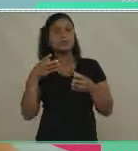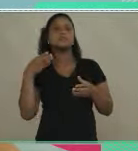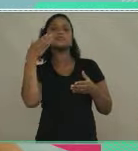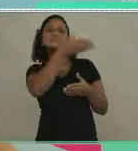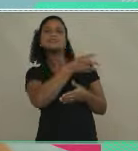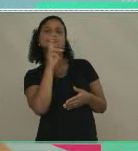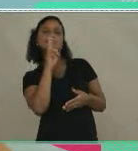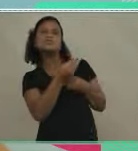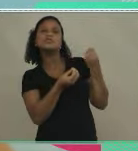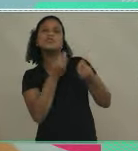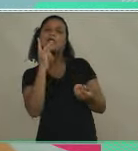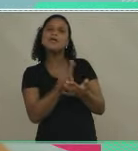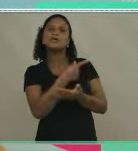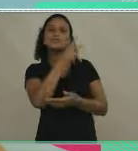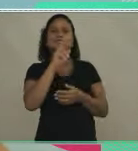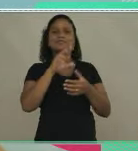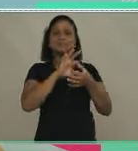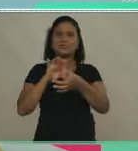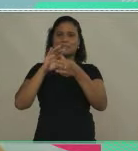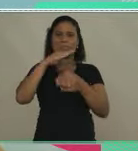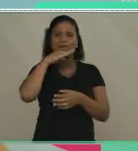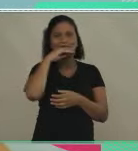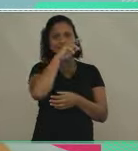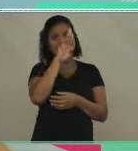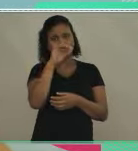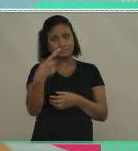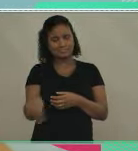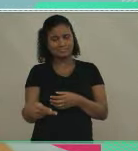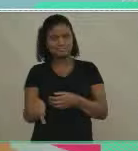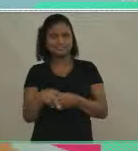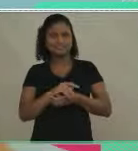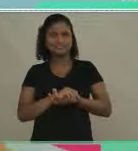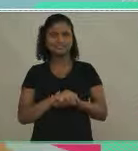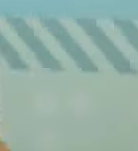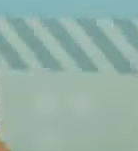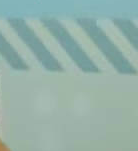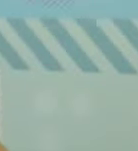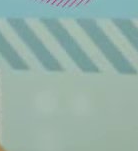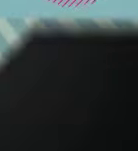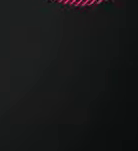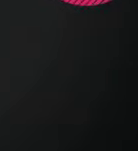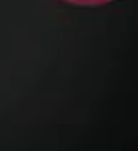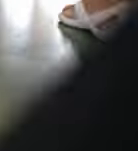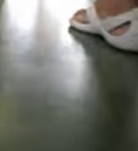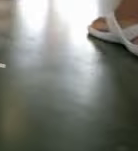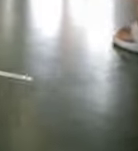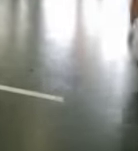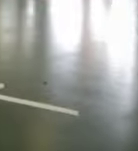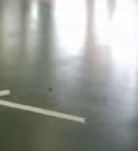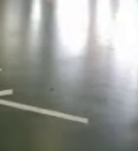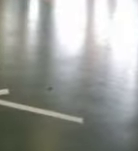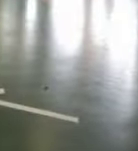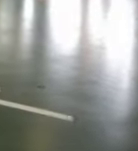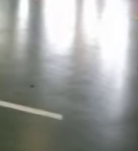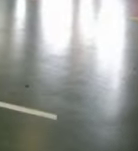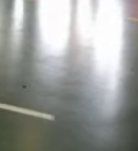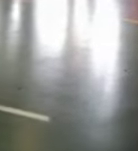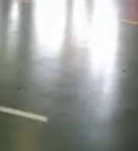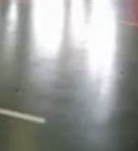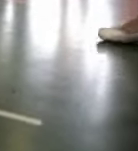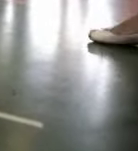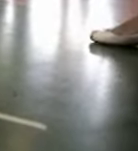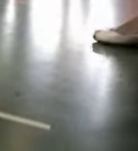equipe acompanhou os Jogos Especiais que aconteceram na Vila Olímpica da Mangueira, no Rio de Janeiro. Em um ginásio,